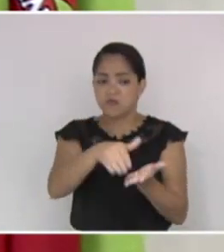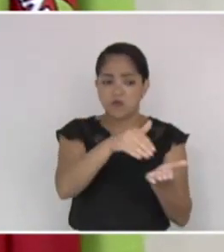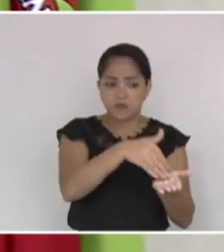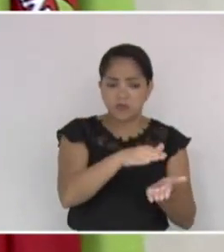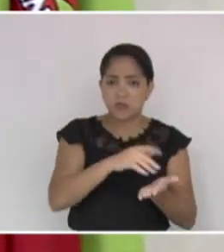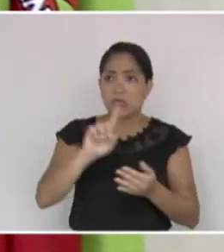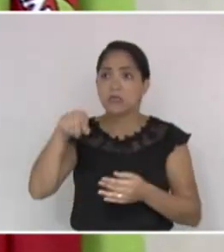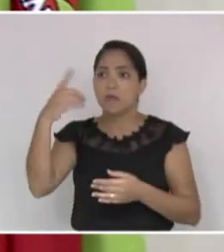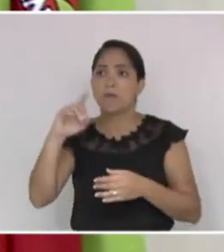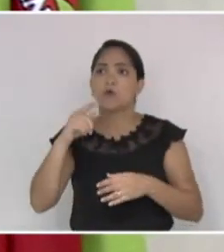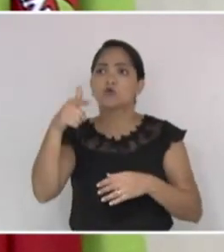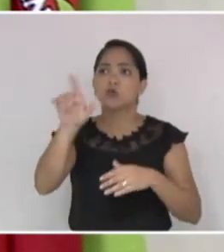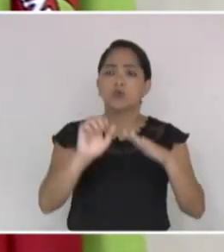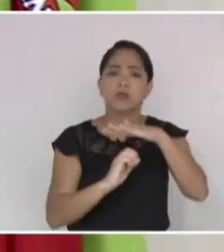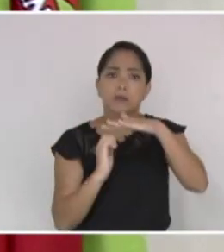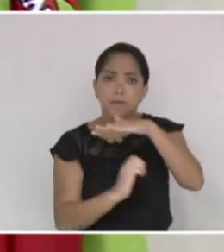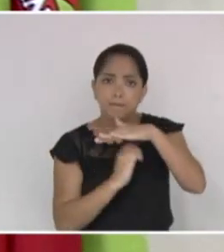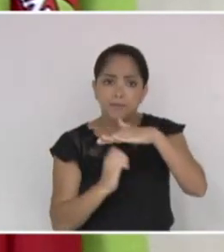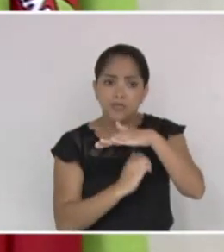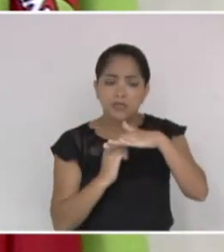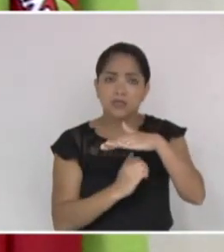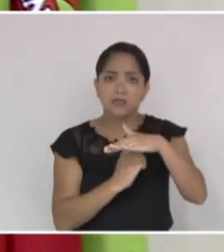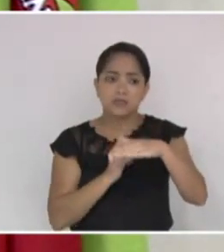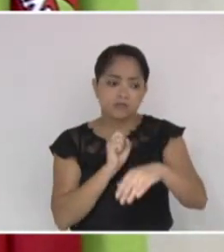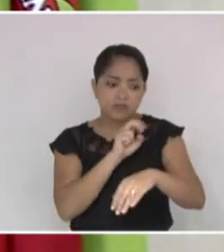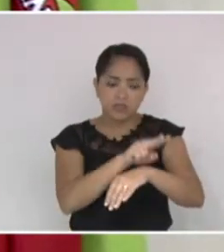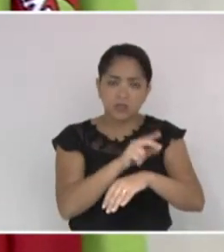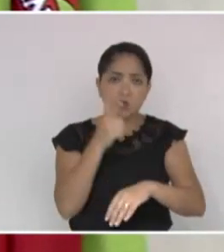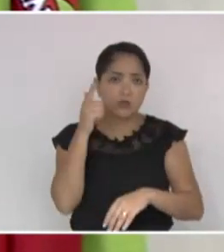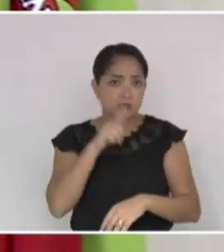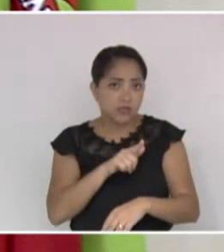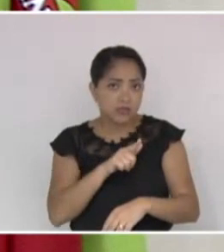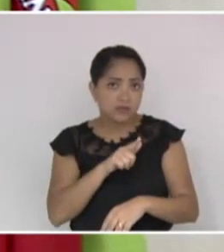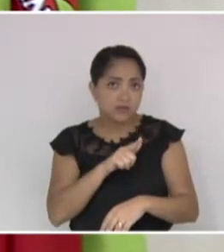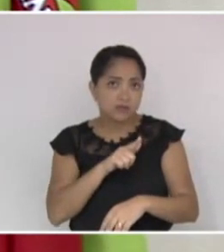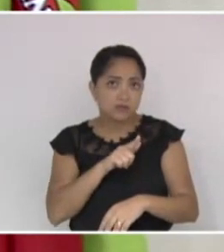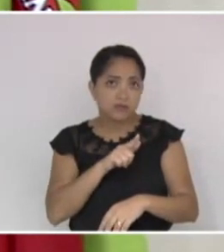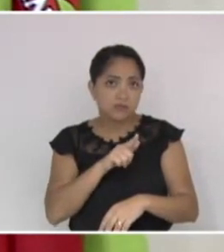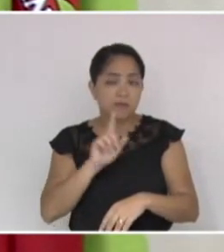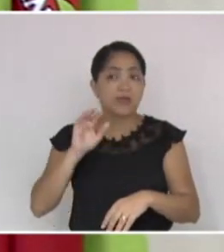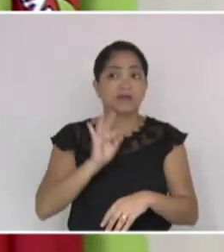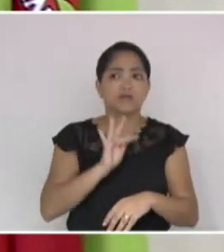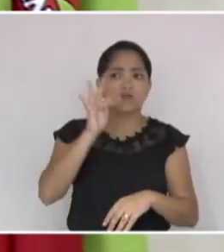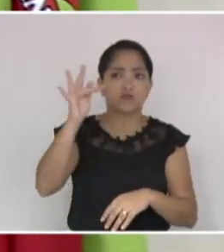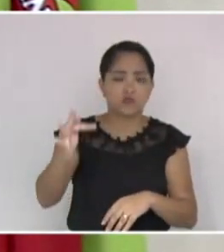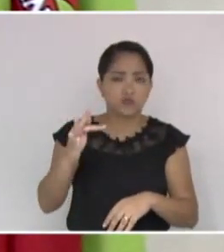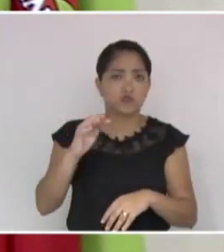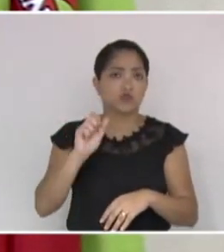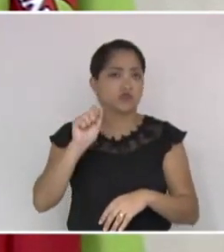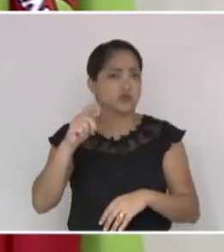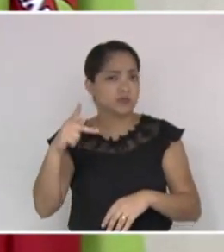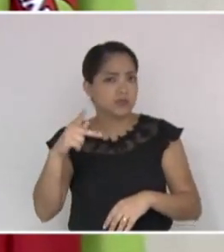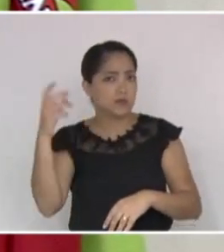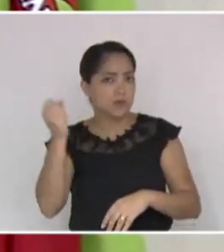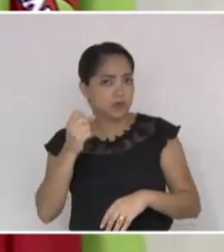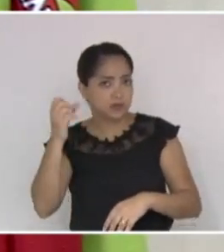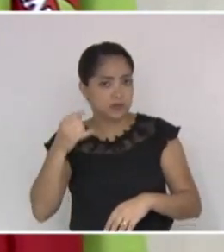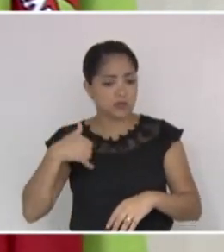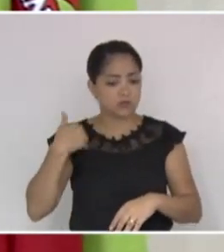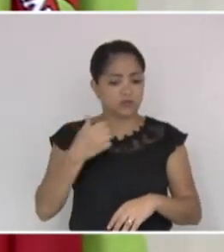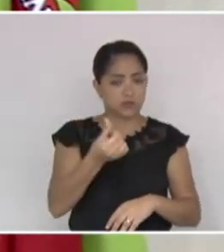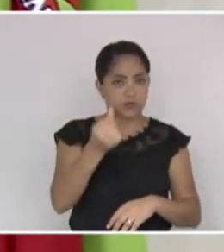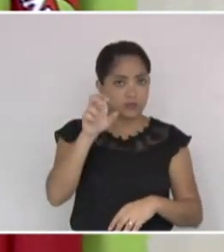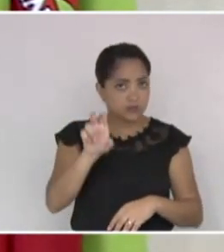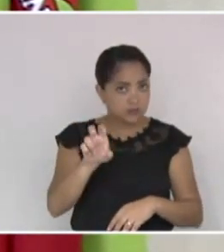querer contratar para que ele possa contribuir para se aposentar com 65 anos? Vocês já tomaram conhecimento disso? Essa